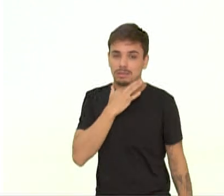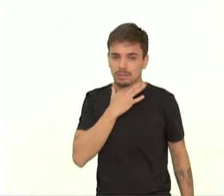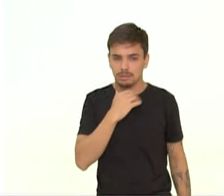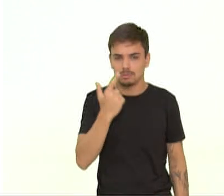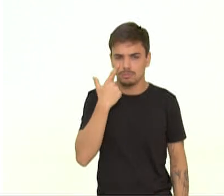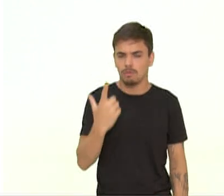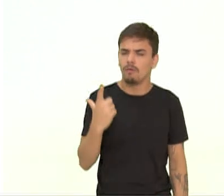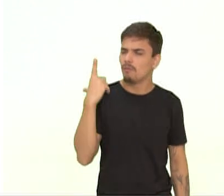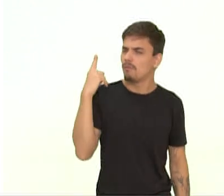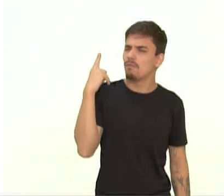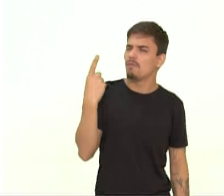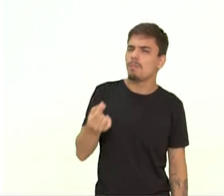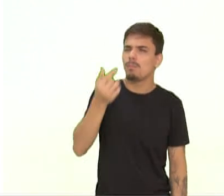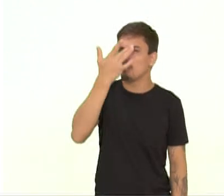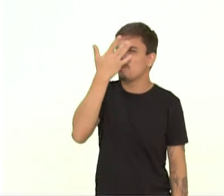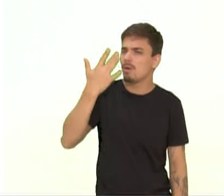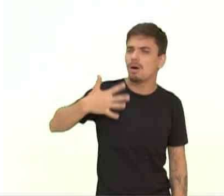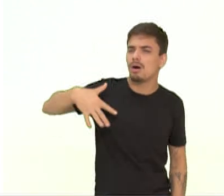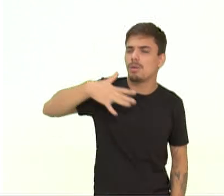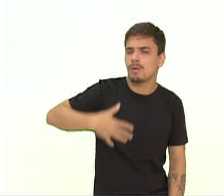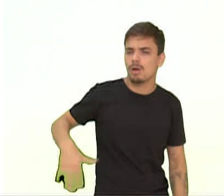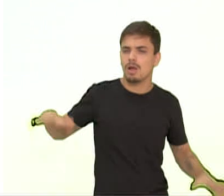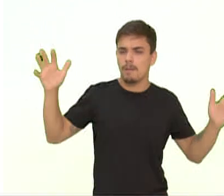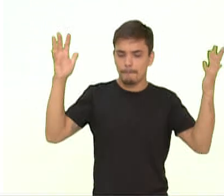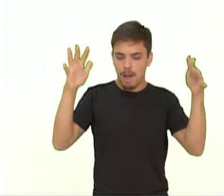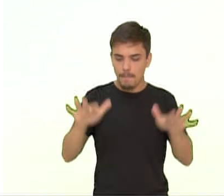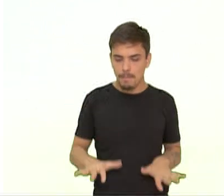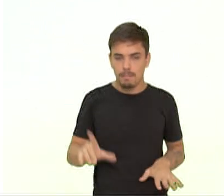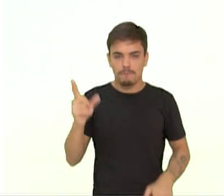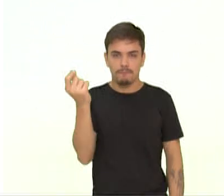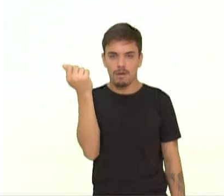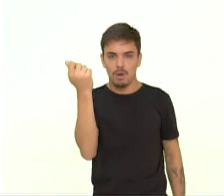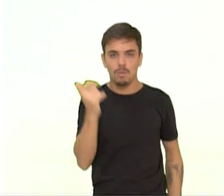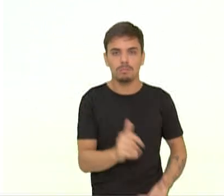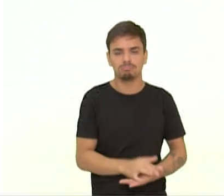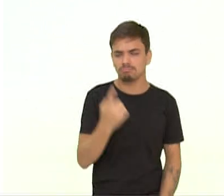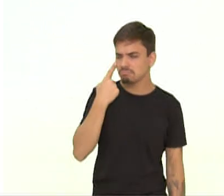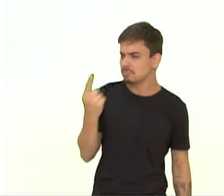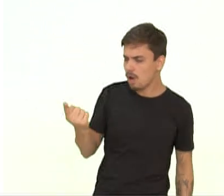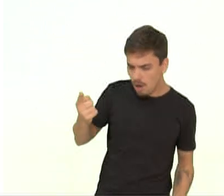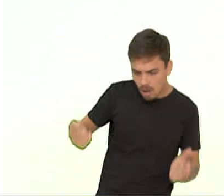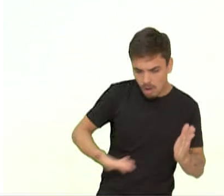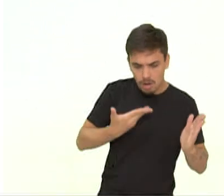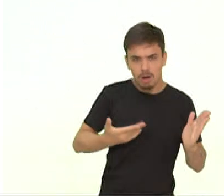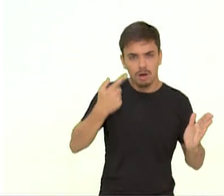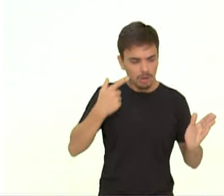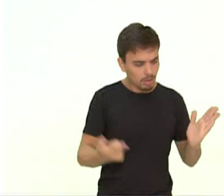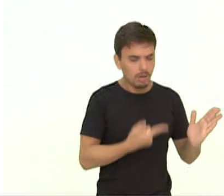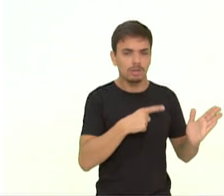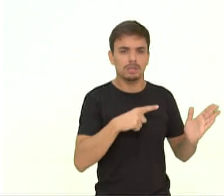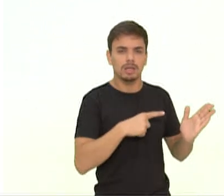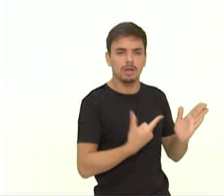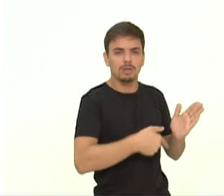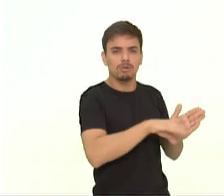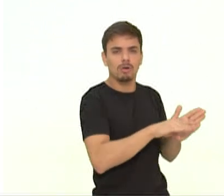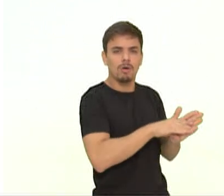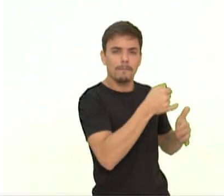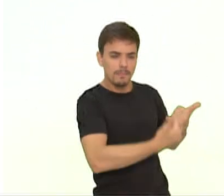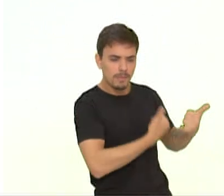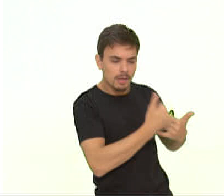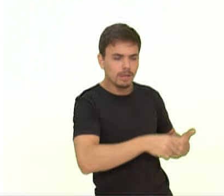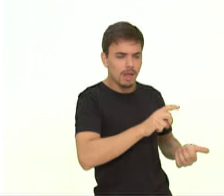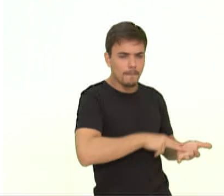Vambora, gente! Abaixou o preço. Olha aqui, chegou o brinquedo da Marvel.